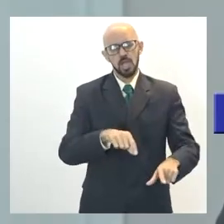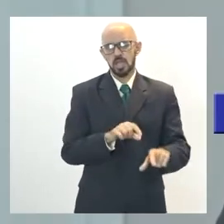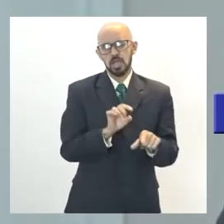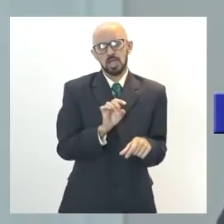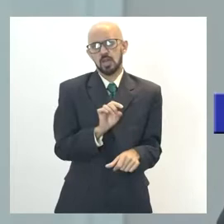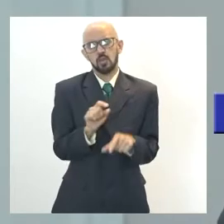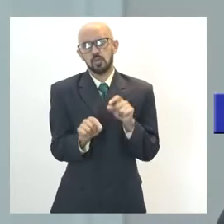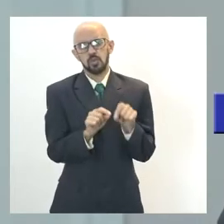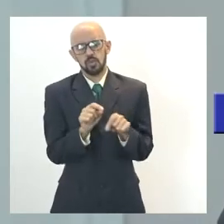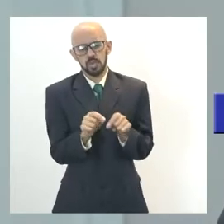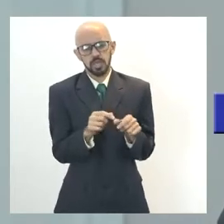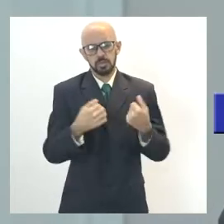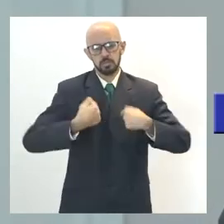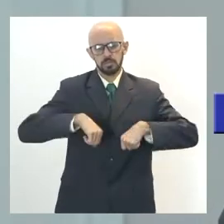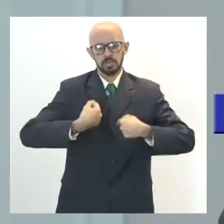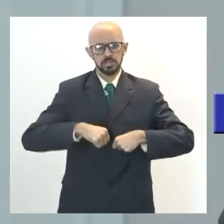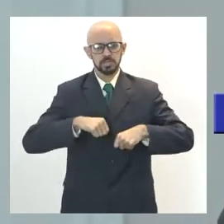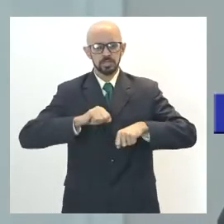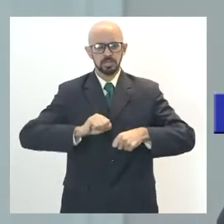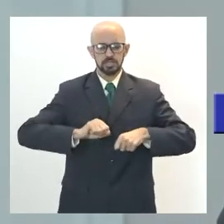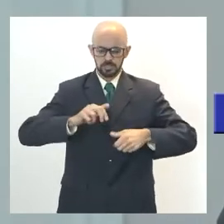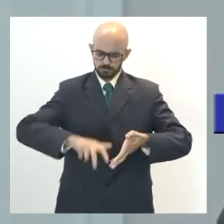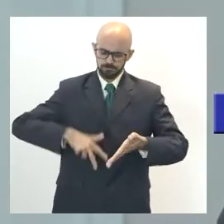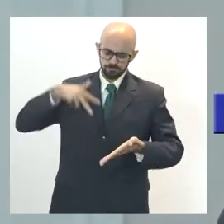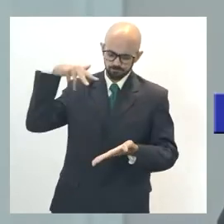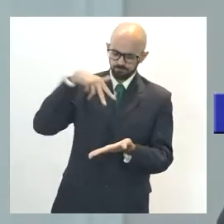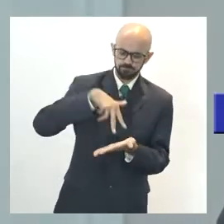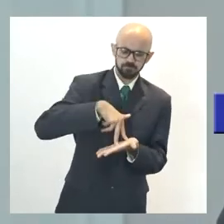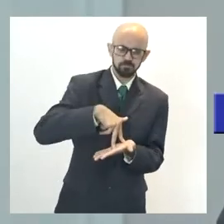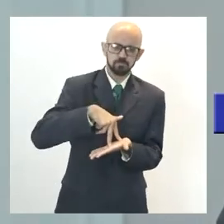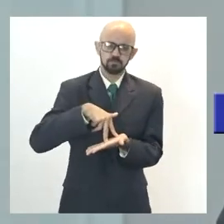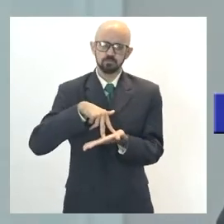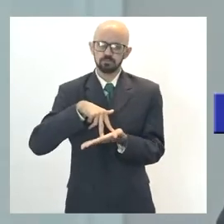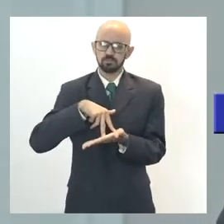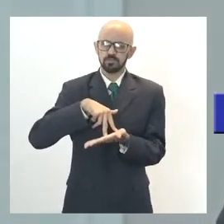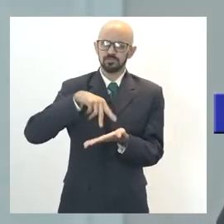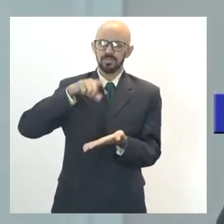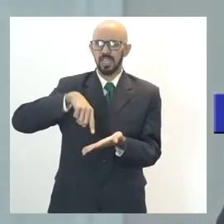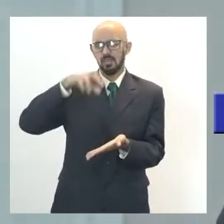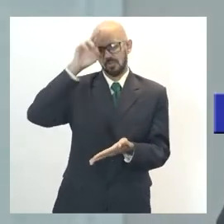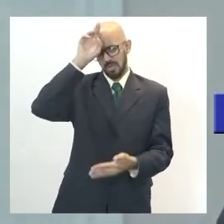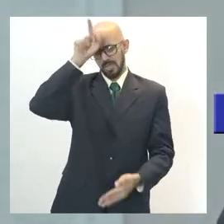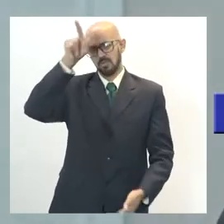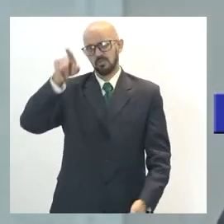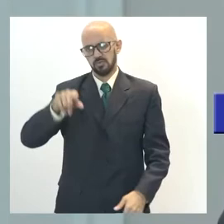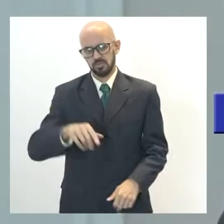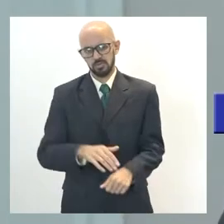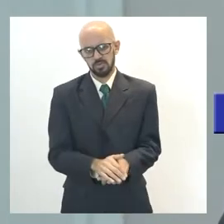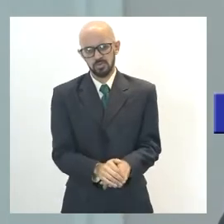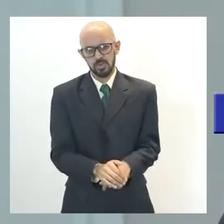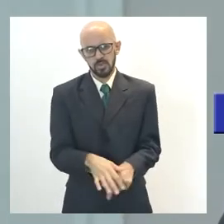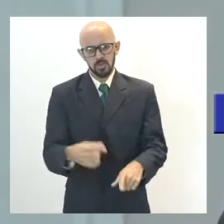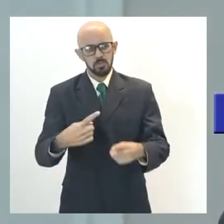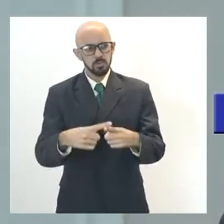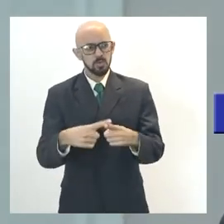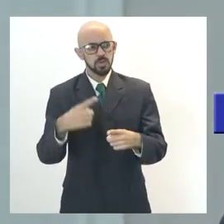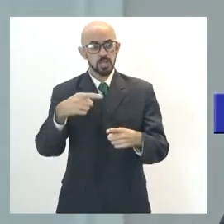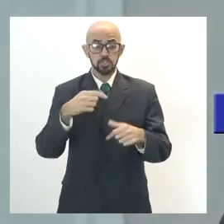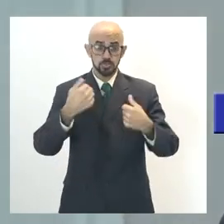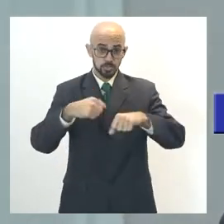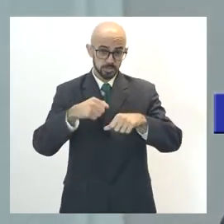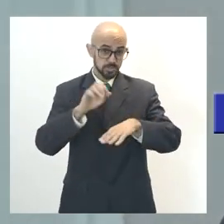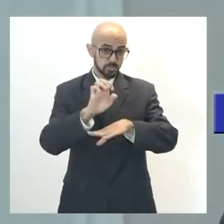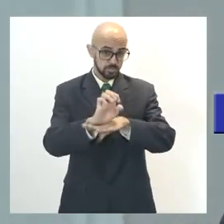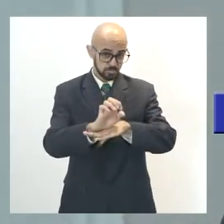Liberal tem que ir reinar é completamente equivocada tem que ter um estado liberal